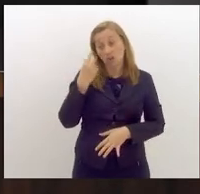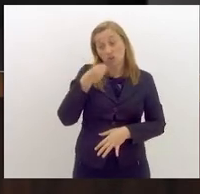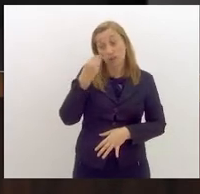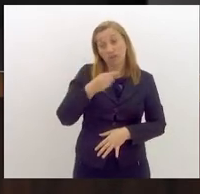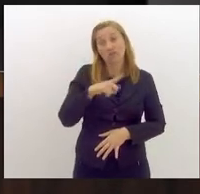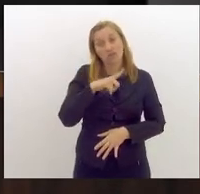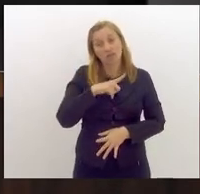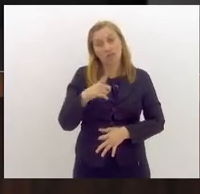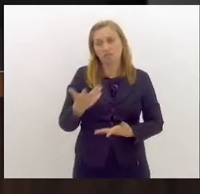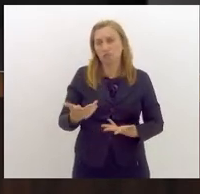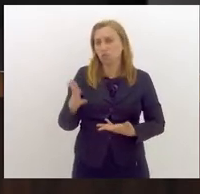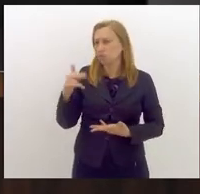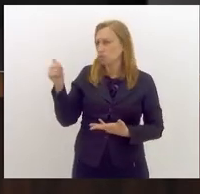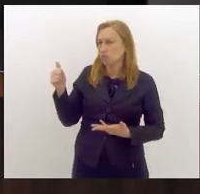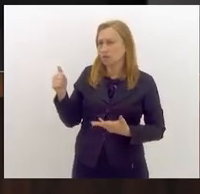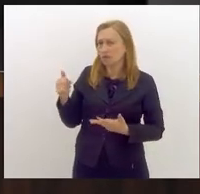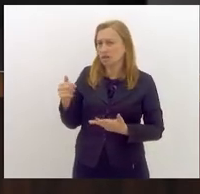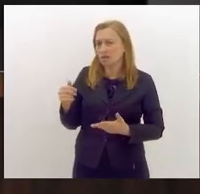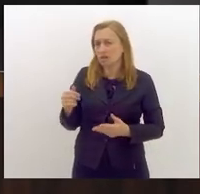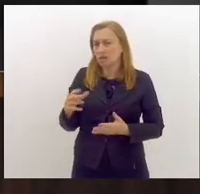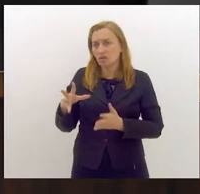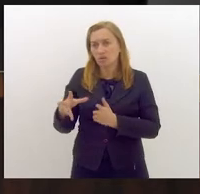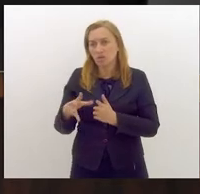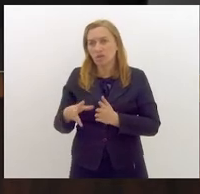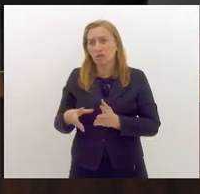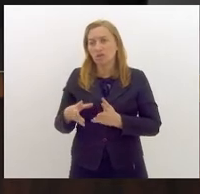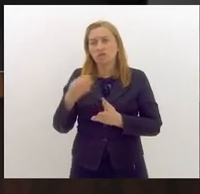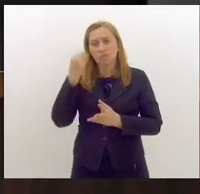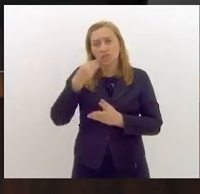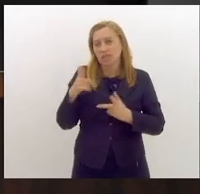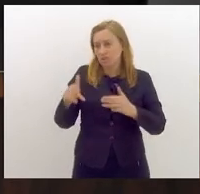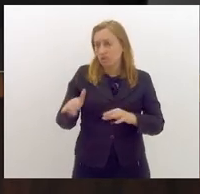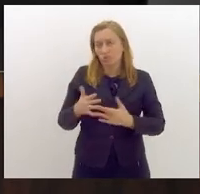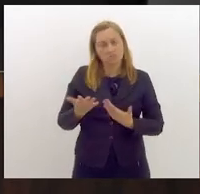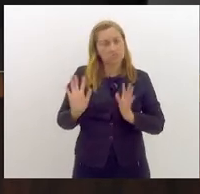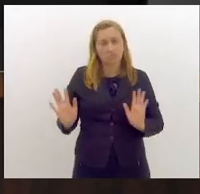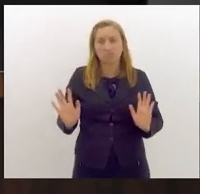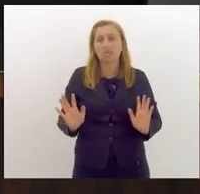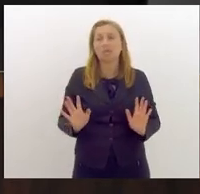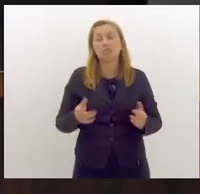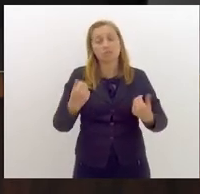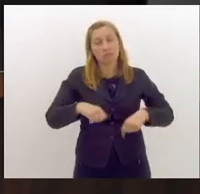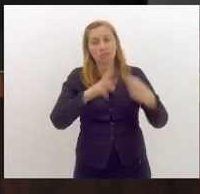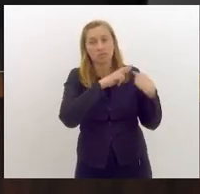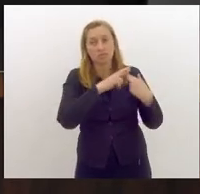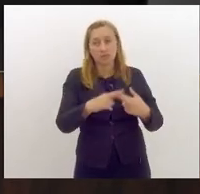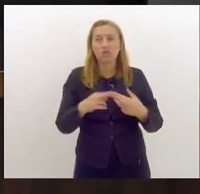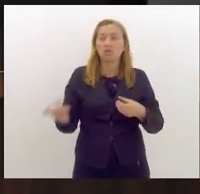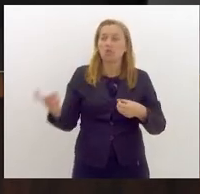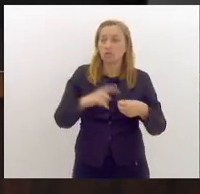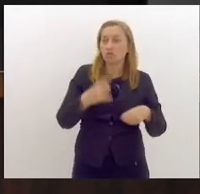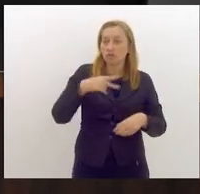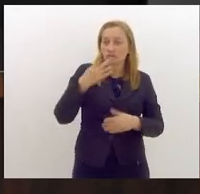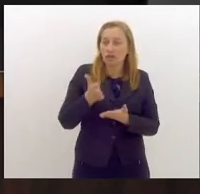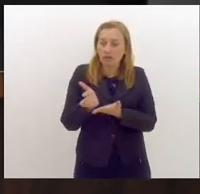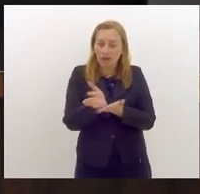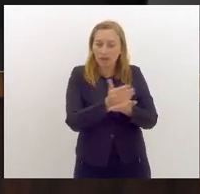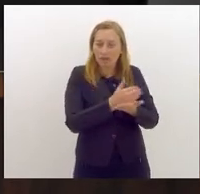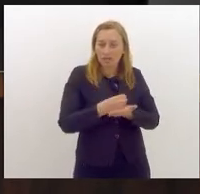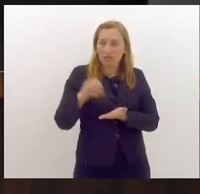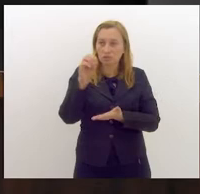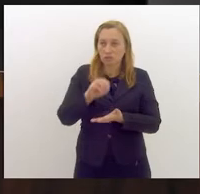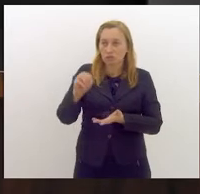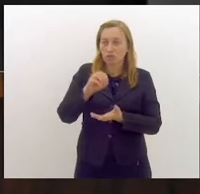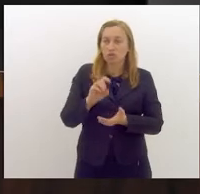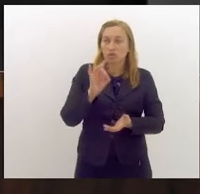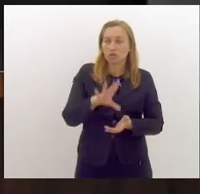passe por isso mas é preciso ter responsabilidade volta a afirmar a arrecadação de outubro só